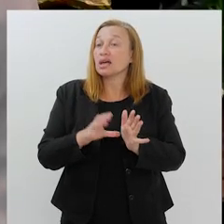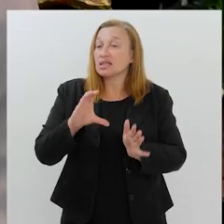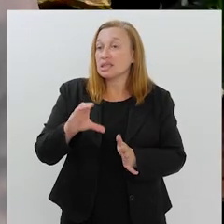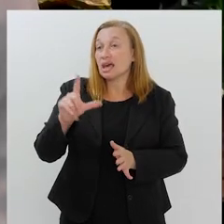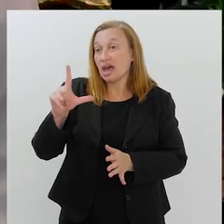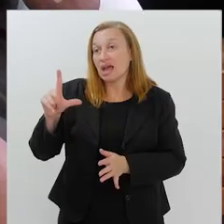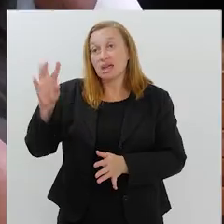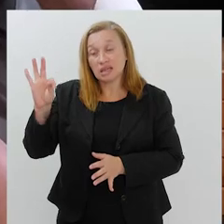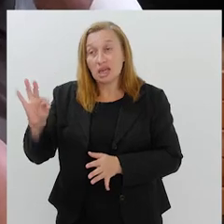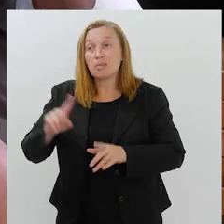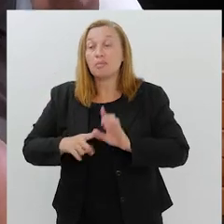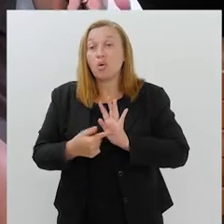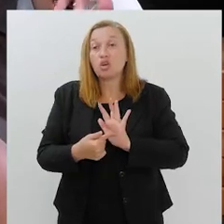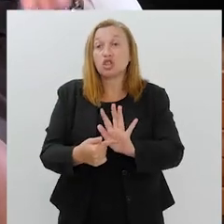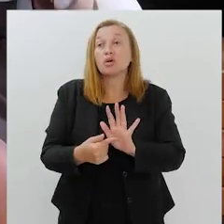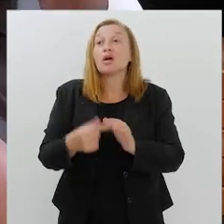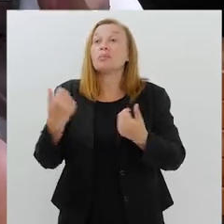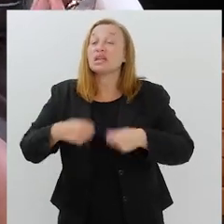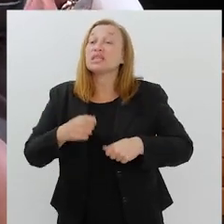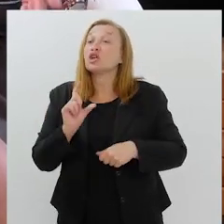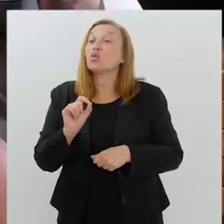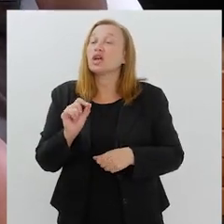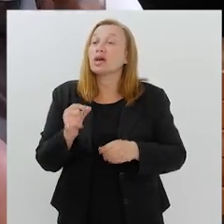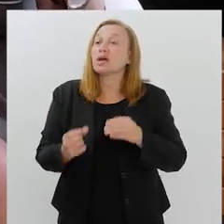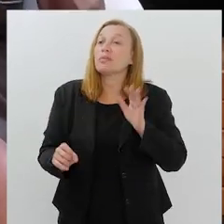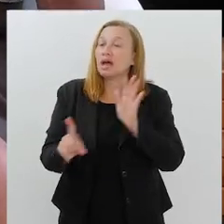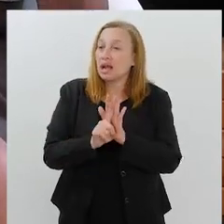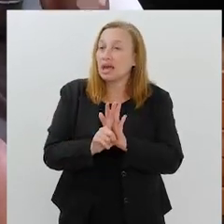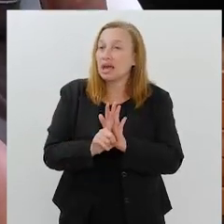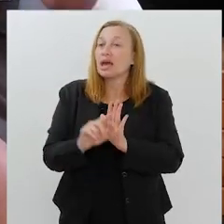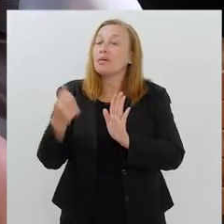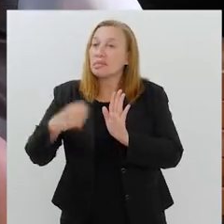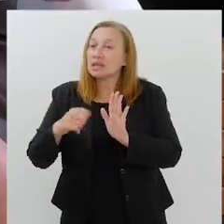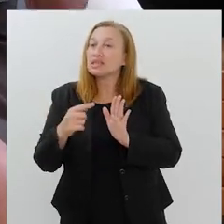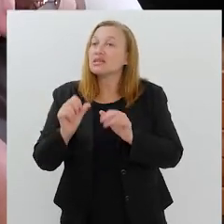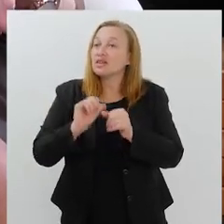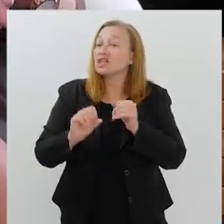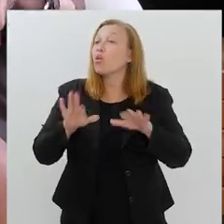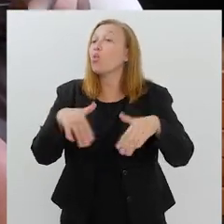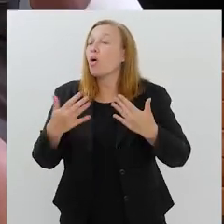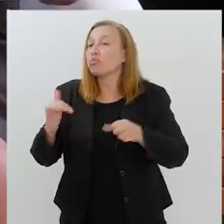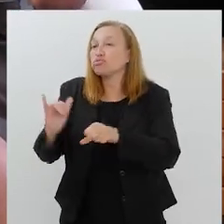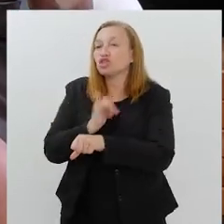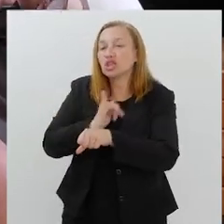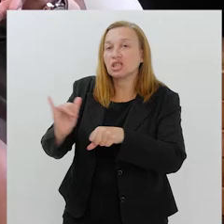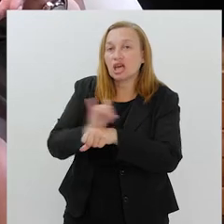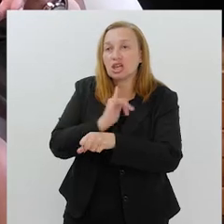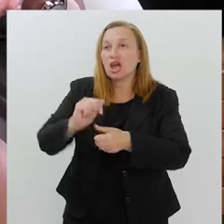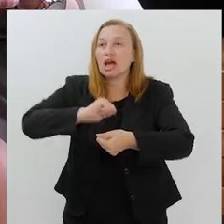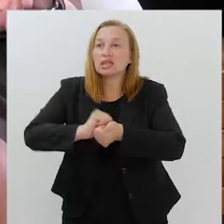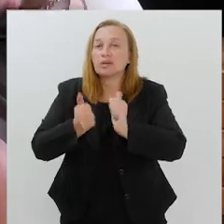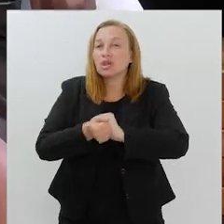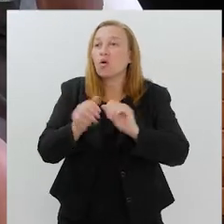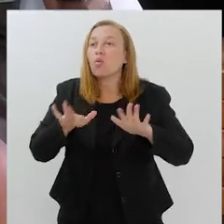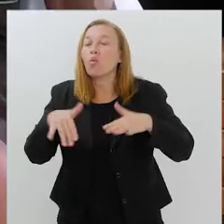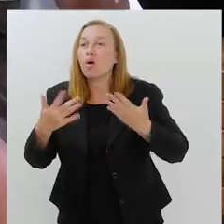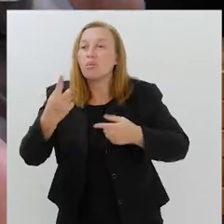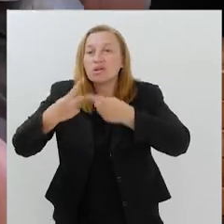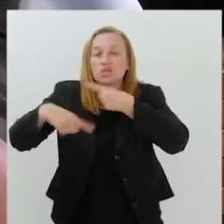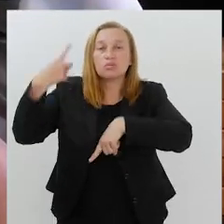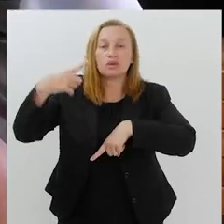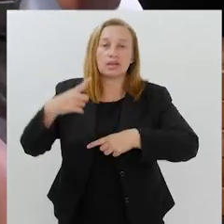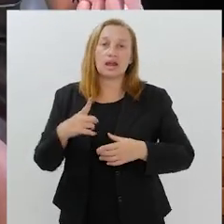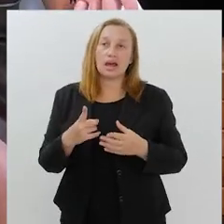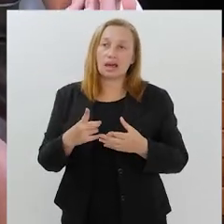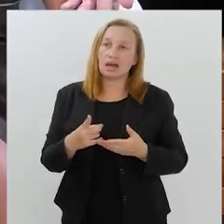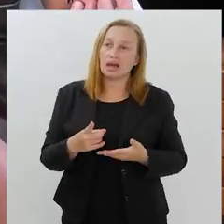isso então por que precisaria hav uma lei não mas essa veio dizendo o que que você tem que fazer Quais são as medidas que você tem que adotar para tentar